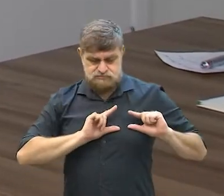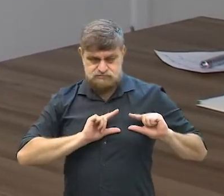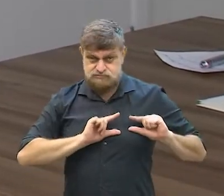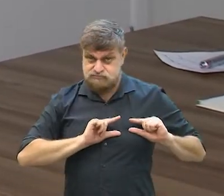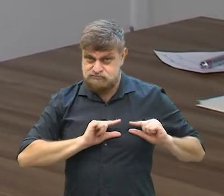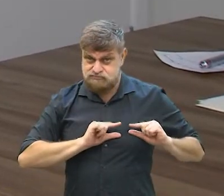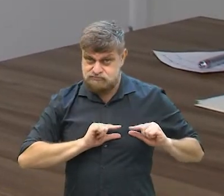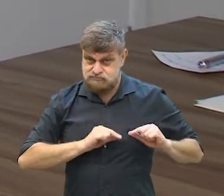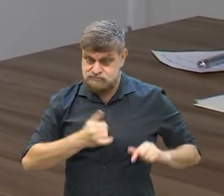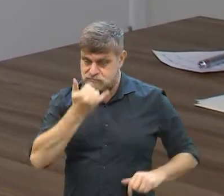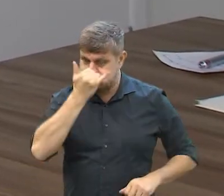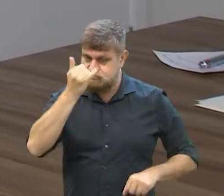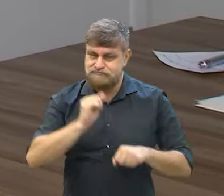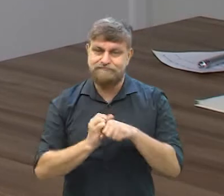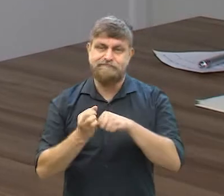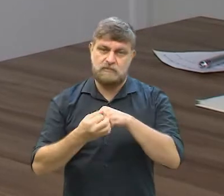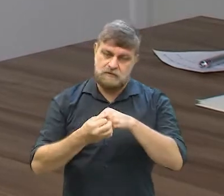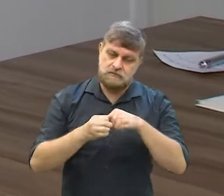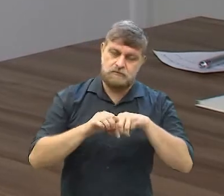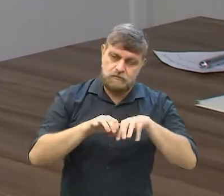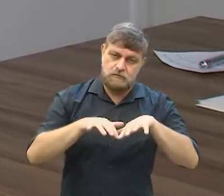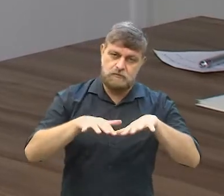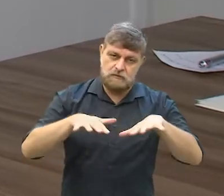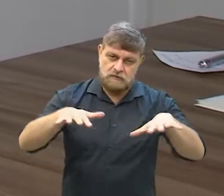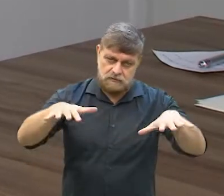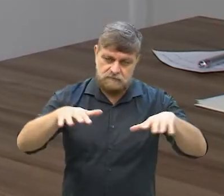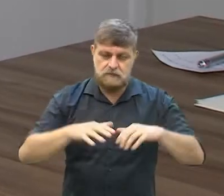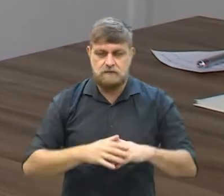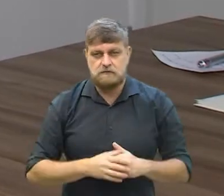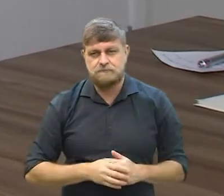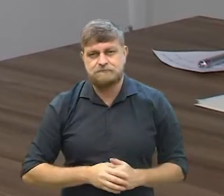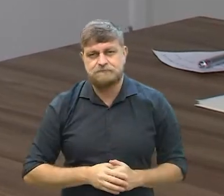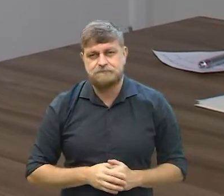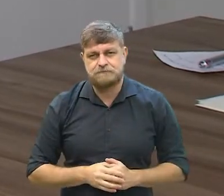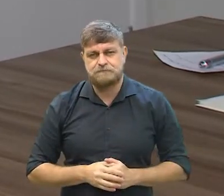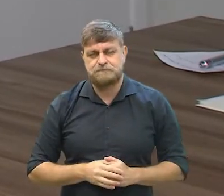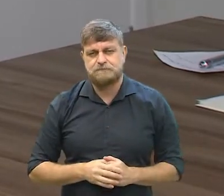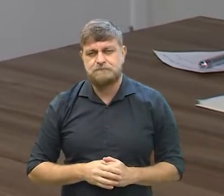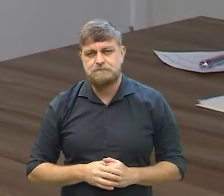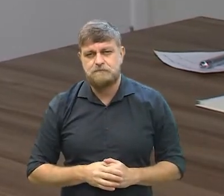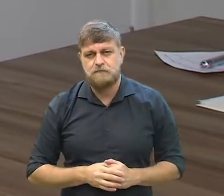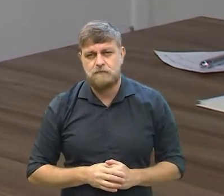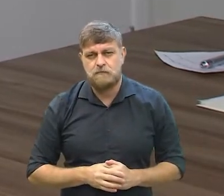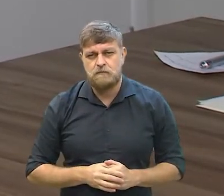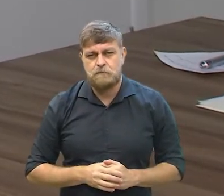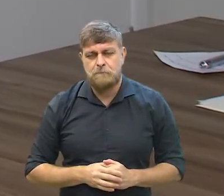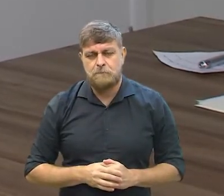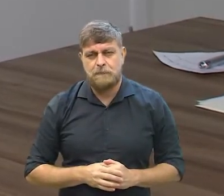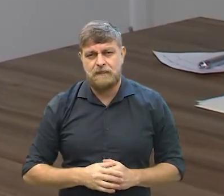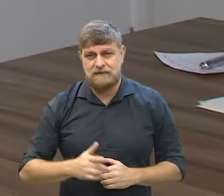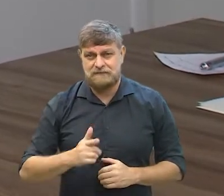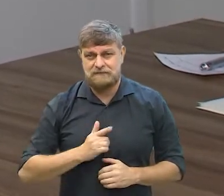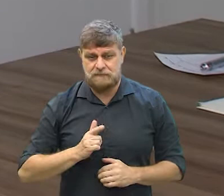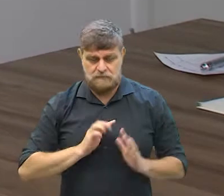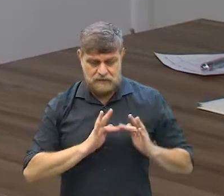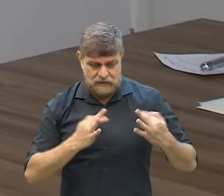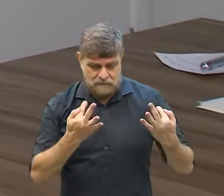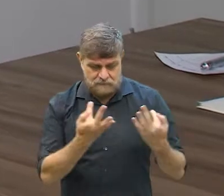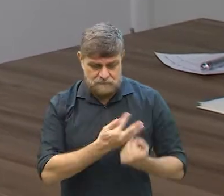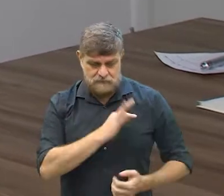causada aí por causa da pandemia do novo coronavírus. E com uma renda